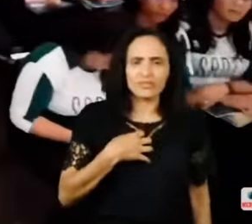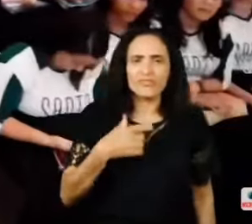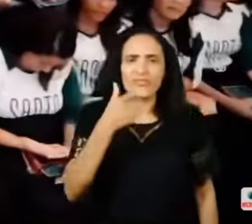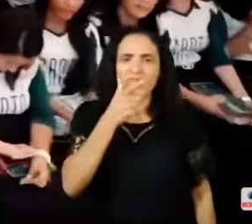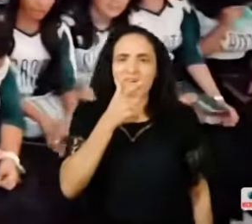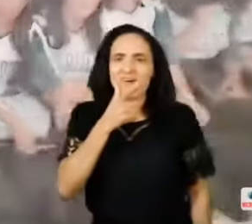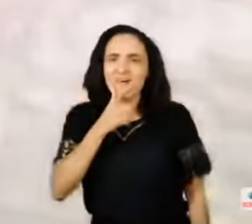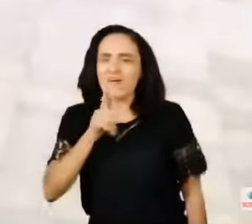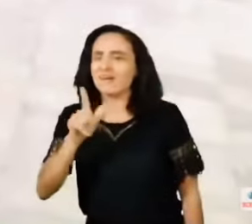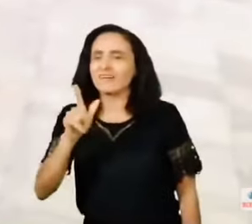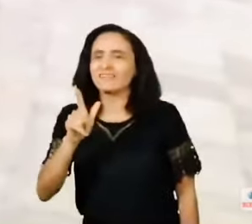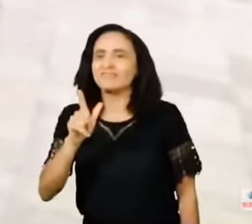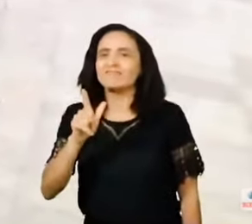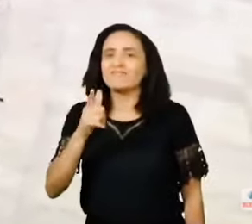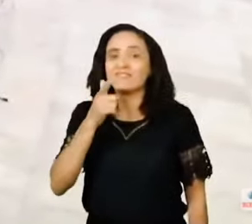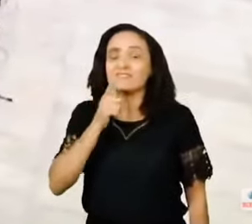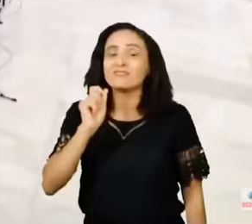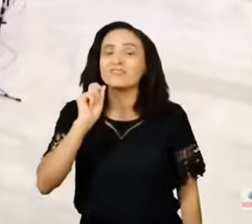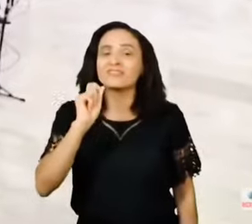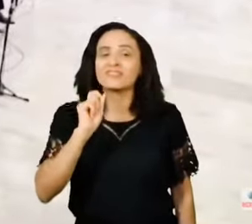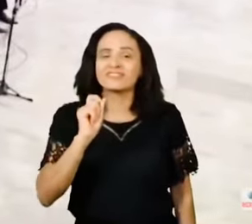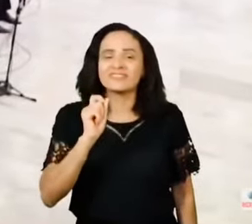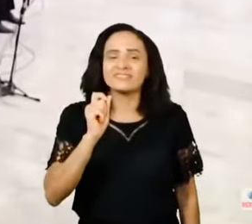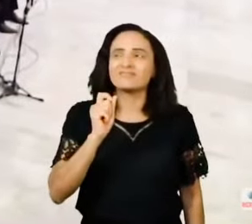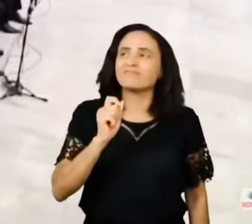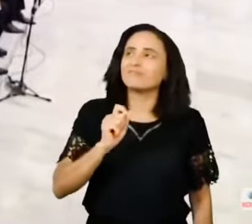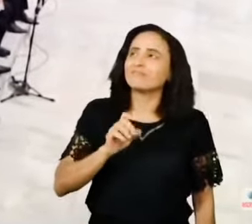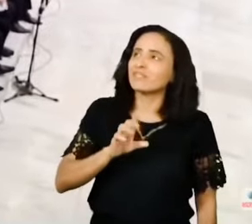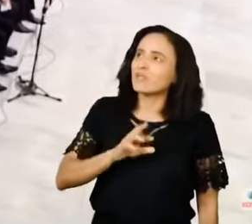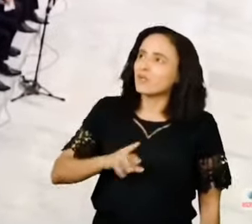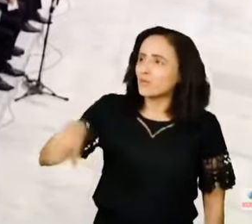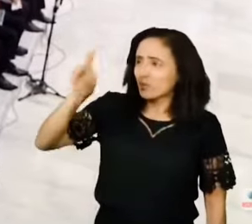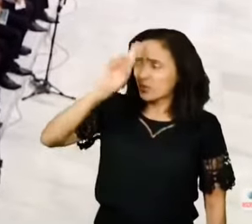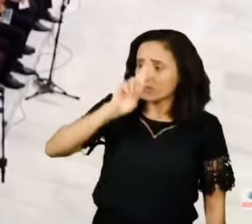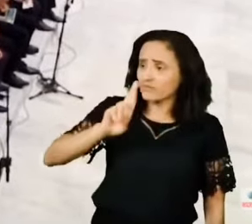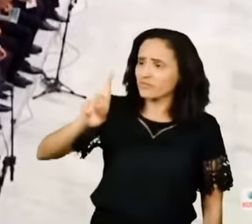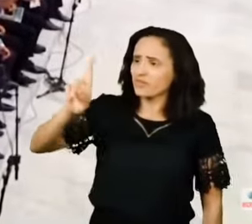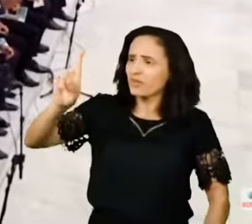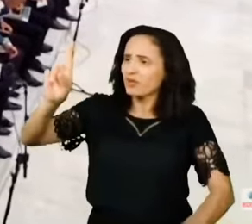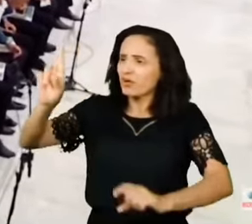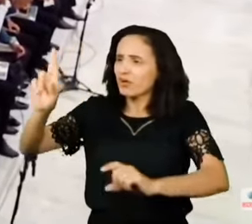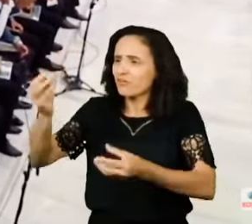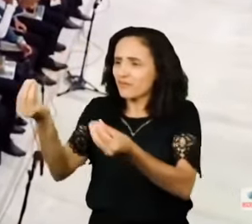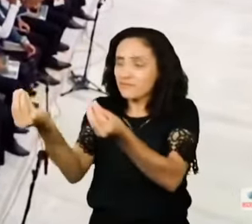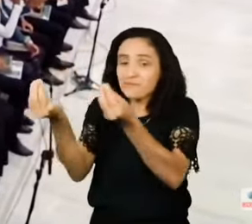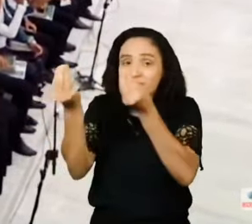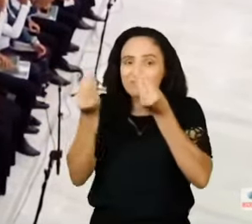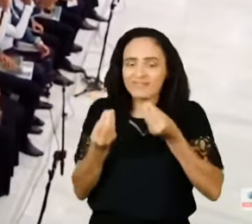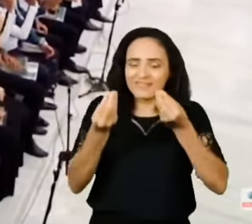Levanta a mão assim, levanta a mão assim, levanta a mão assim, das mãos do meu Senhor.